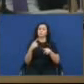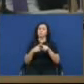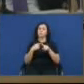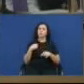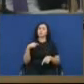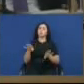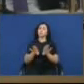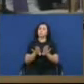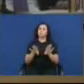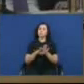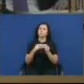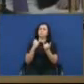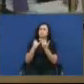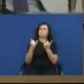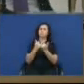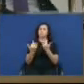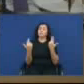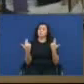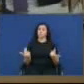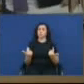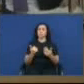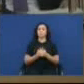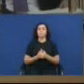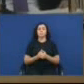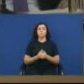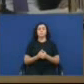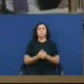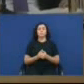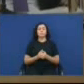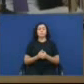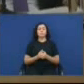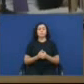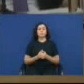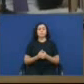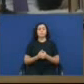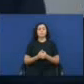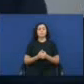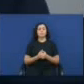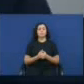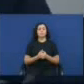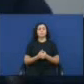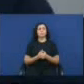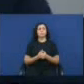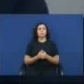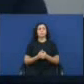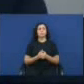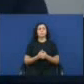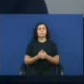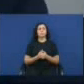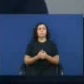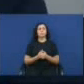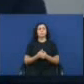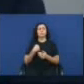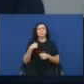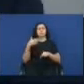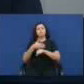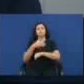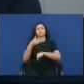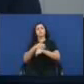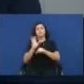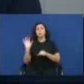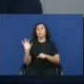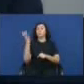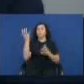situação meio parecida com o vereador Júlio, né? Fui participar de